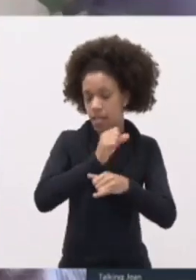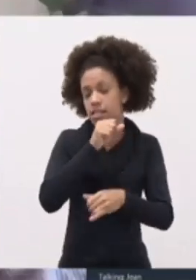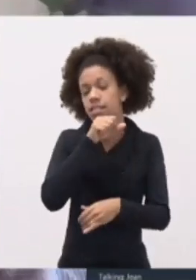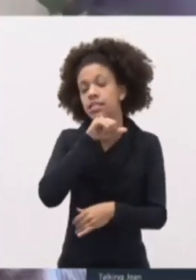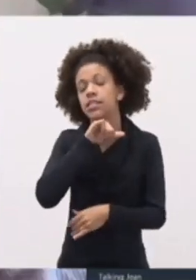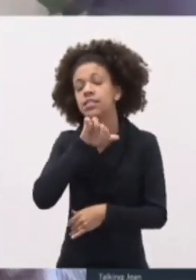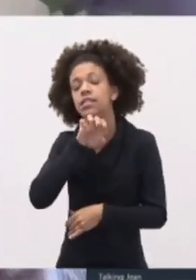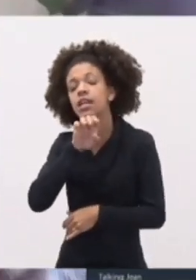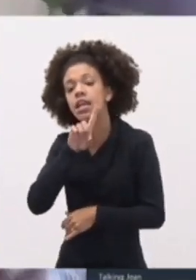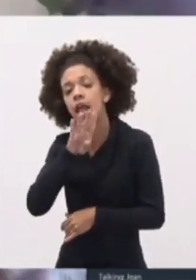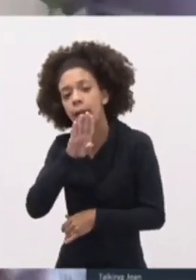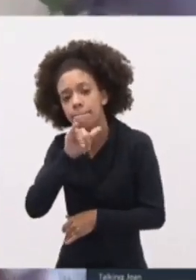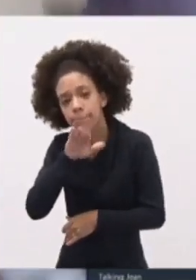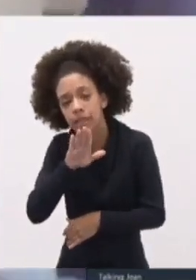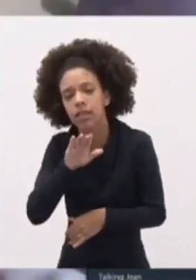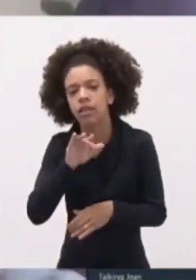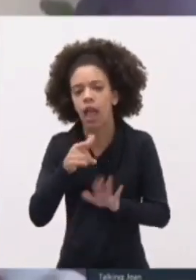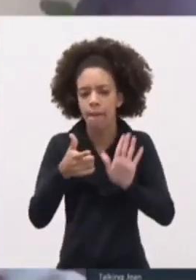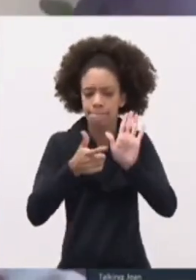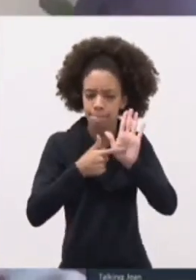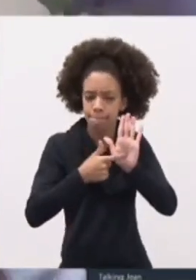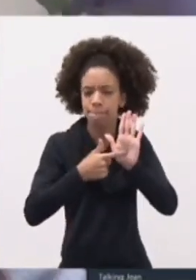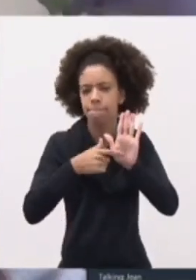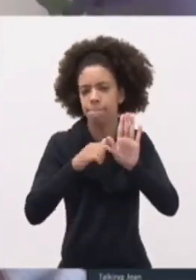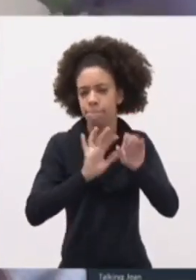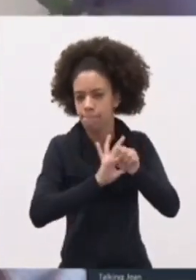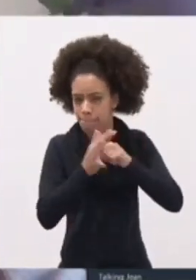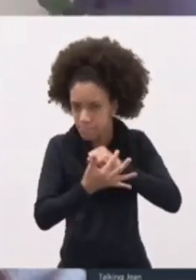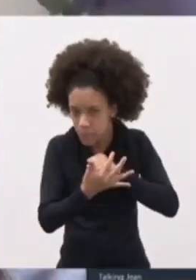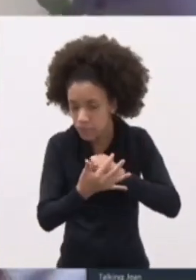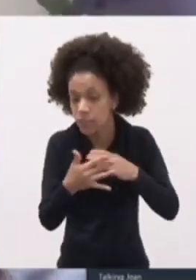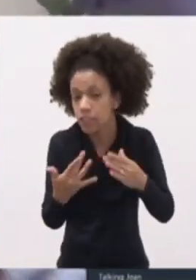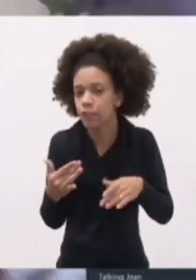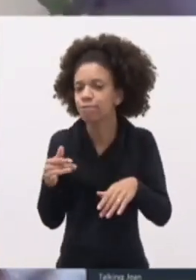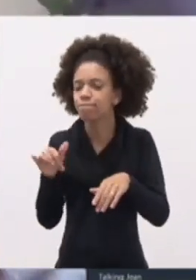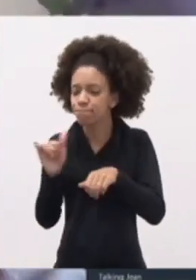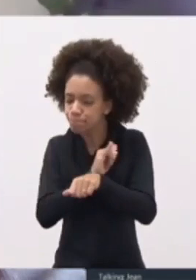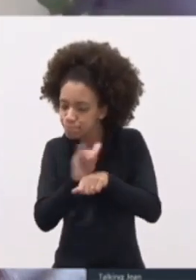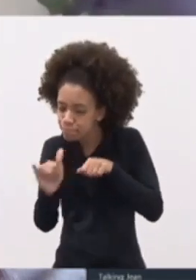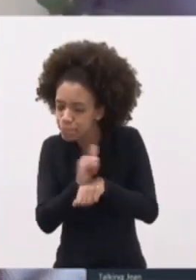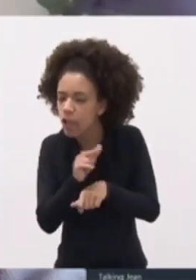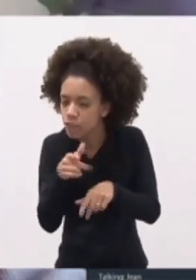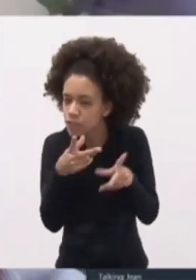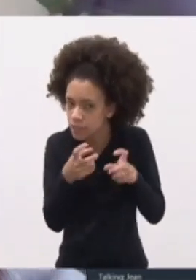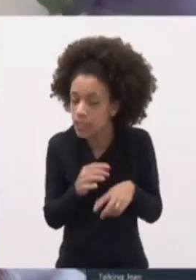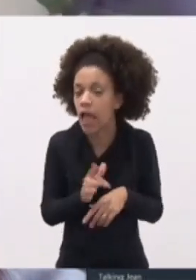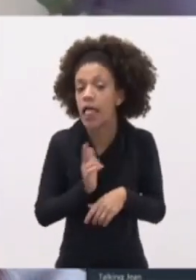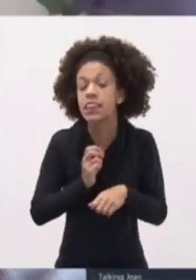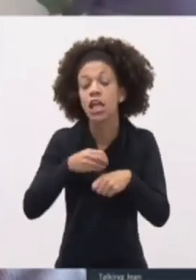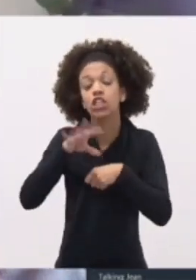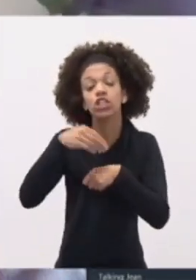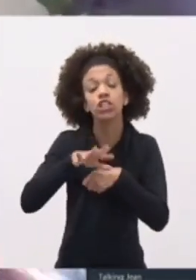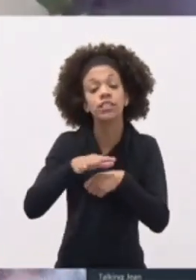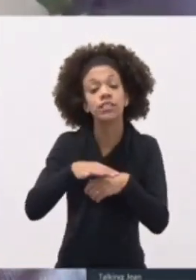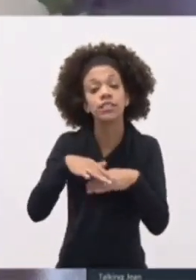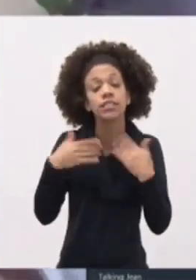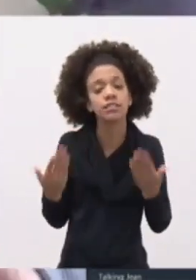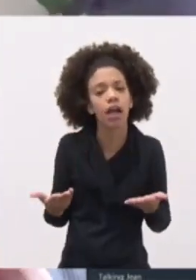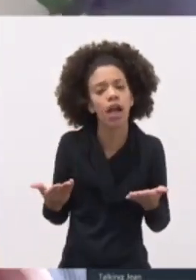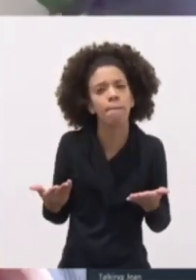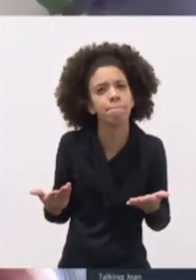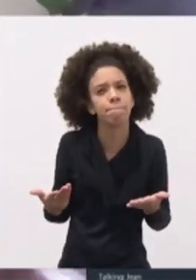cieb.net.br, procura a aba de pandemia e lá você vai ver essas 7 estratégias. Então, existem dicas desde